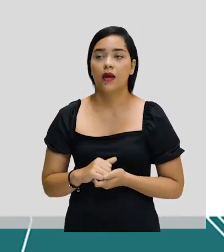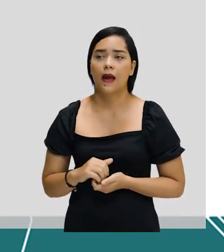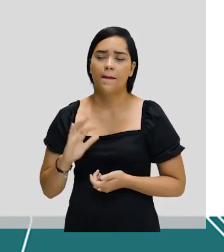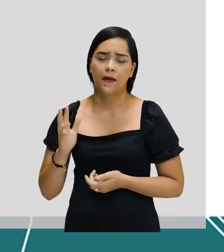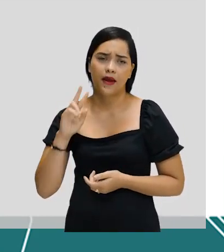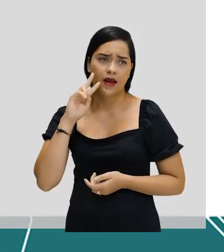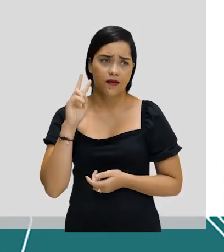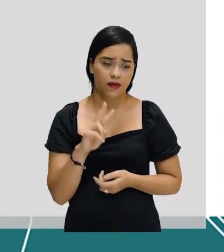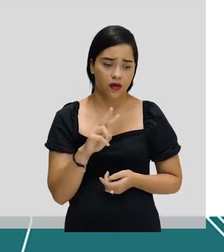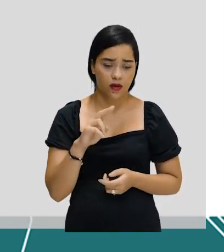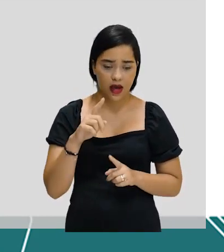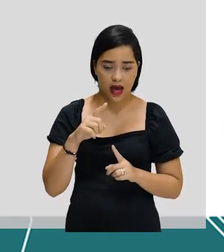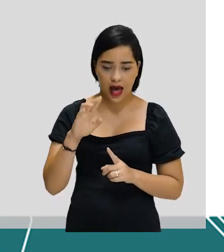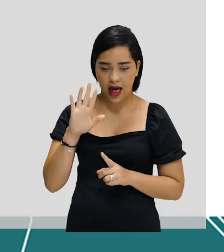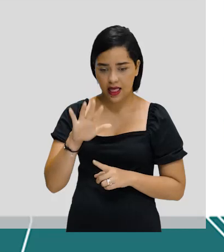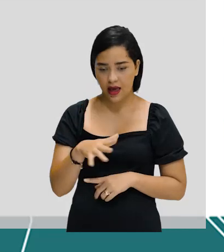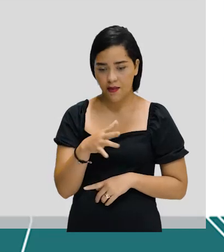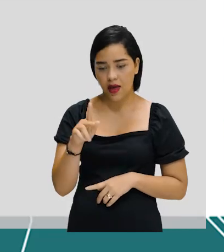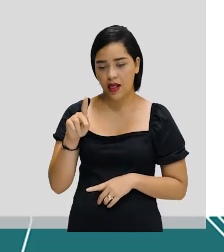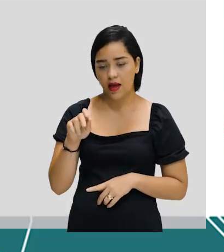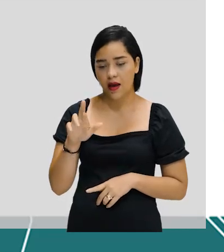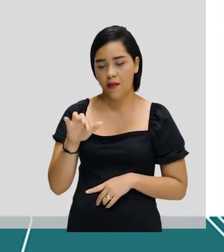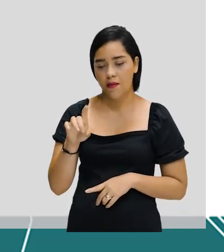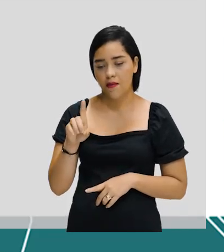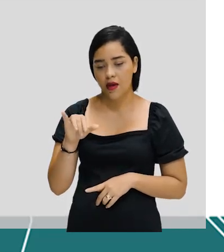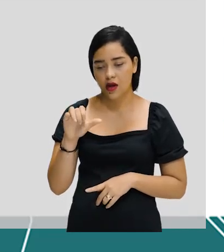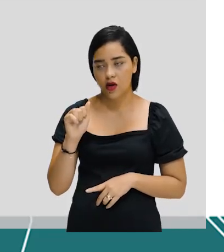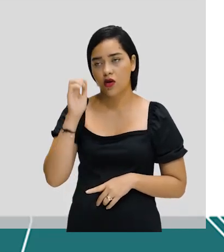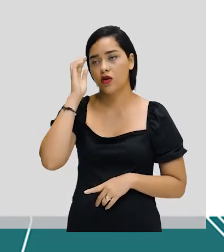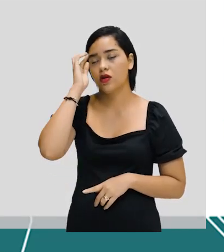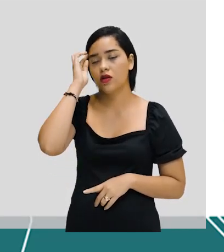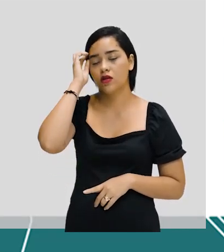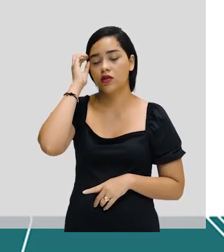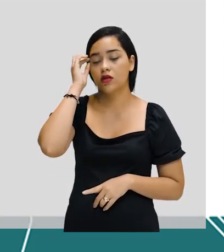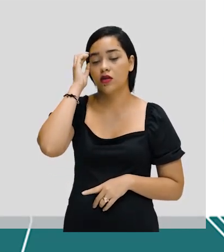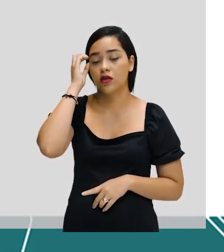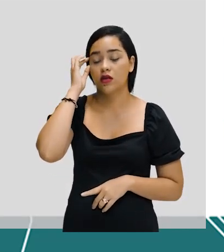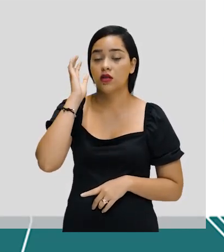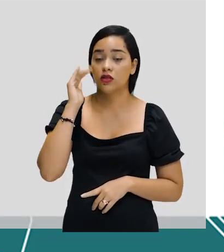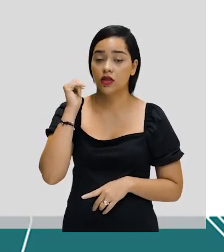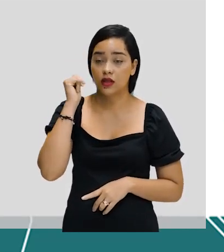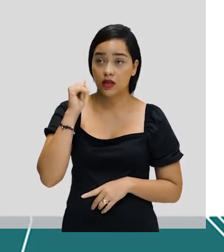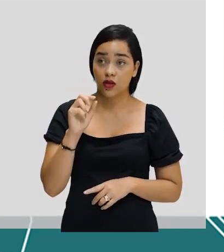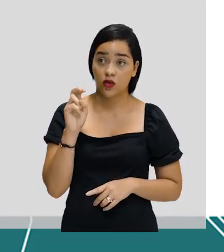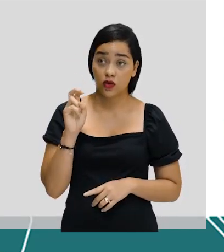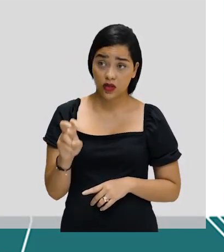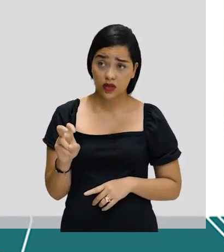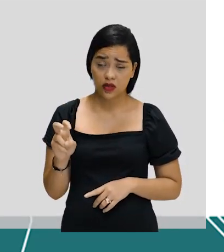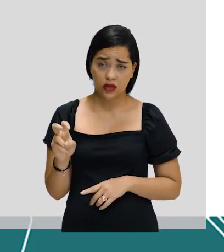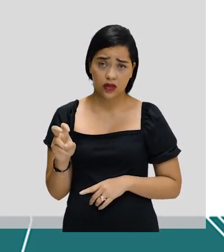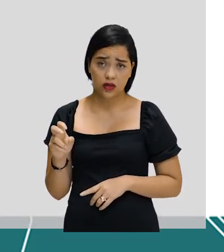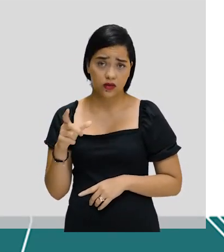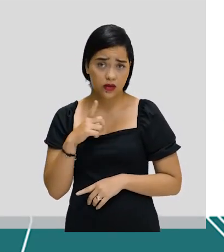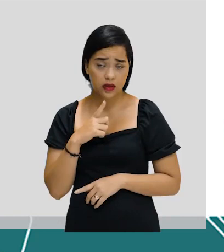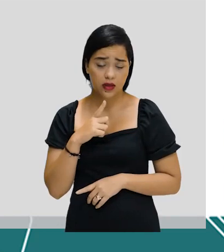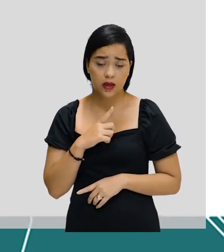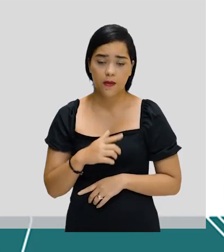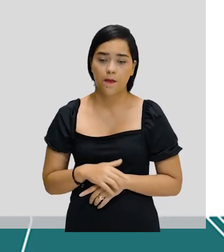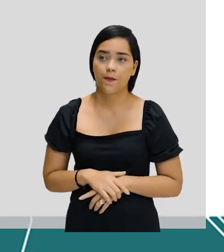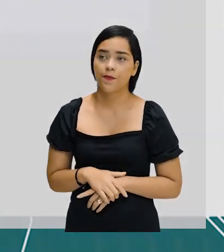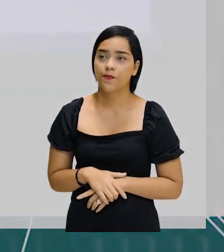viu a tabela periódica, então você já se deparou com os símbolos dos elementos